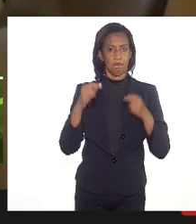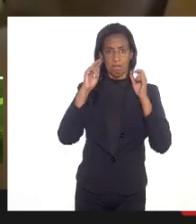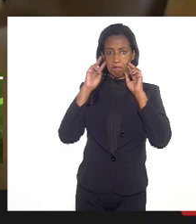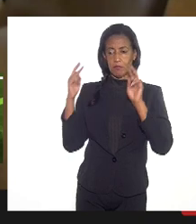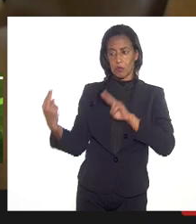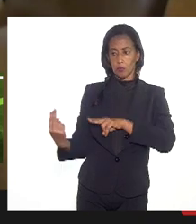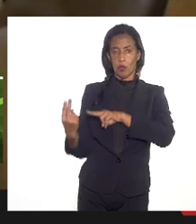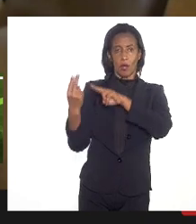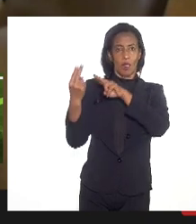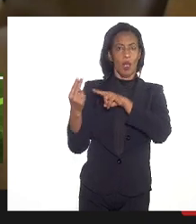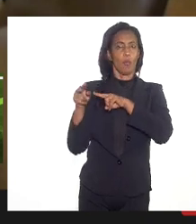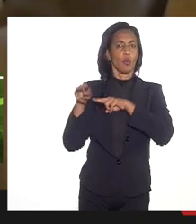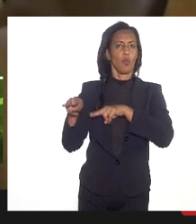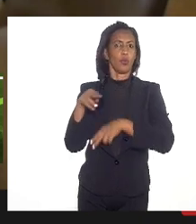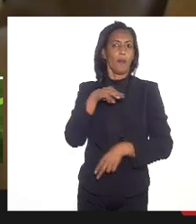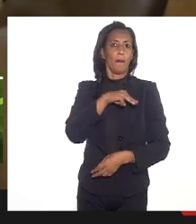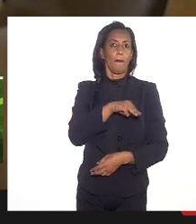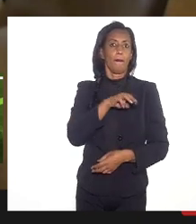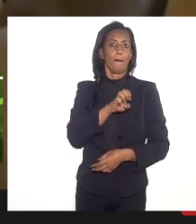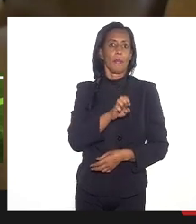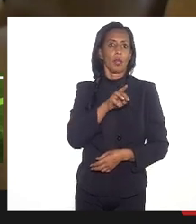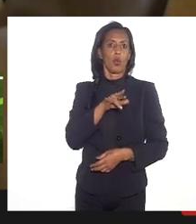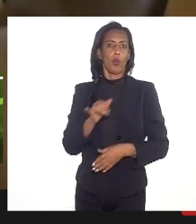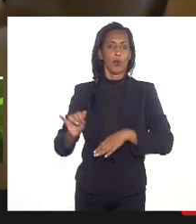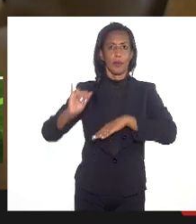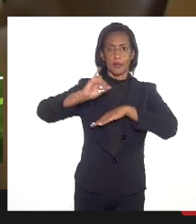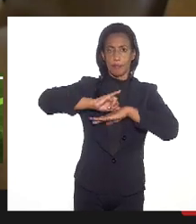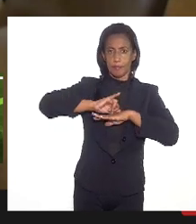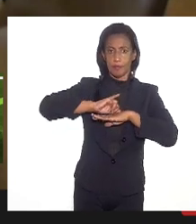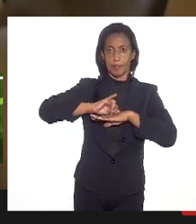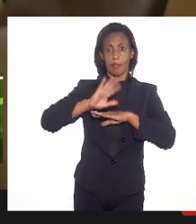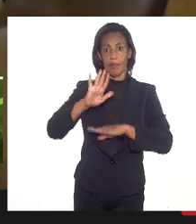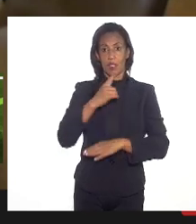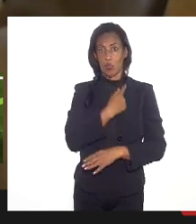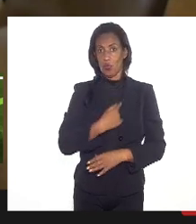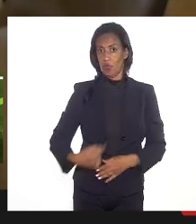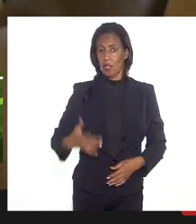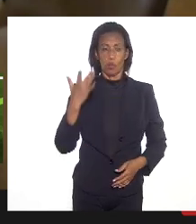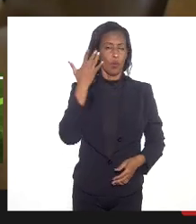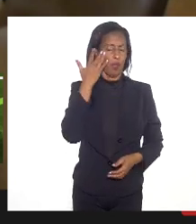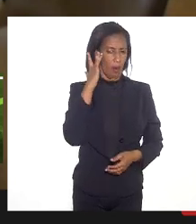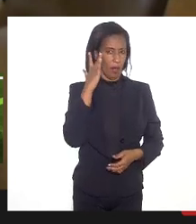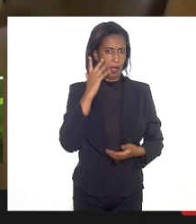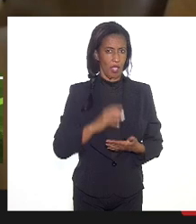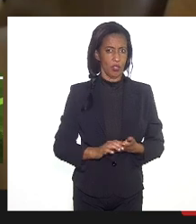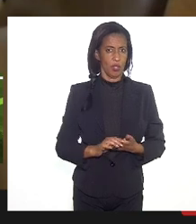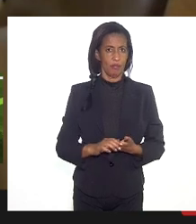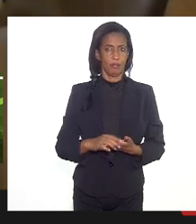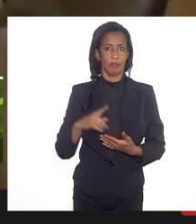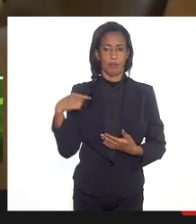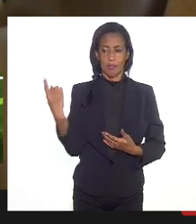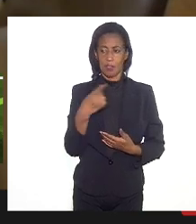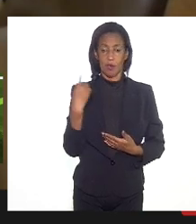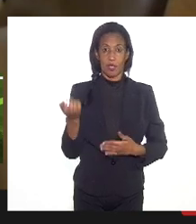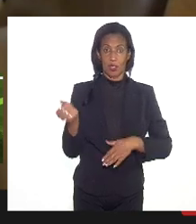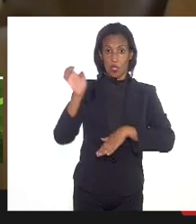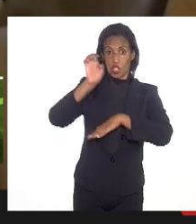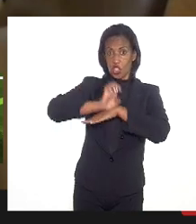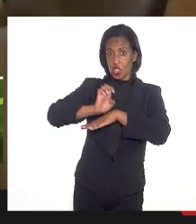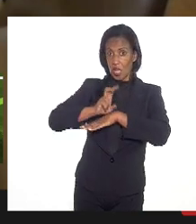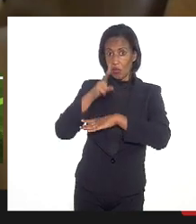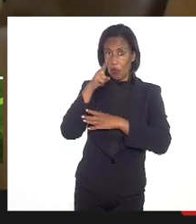muito para a região metropolitana do Rio de Janeiro. Mas o governador acha que, para que nós sejamos um estado